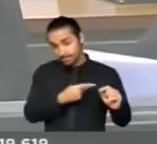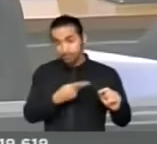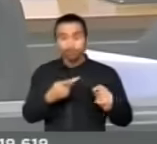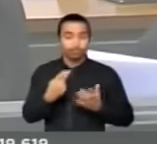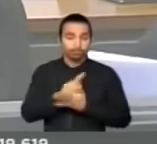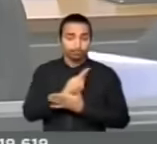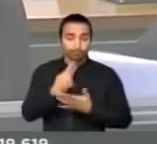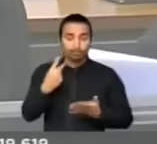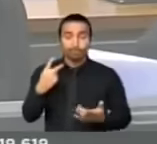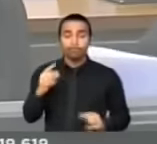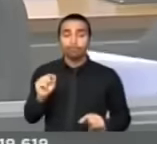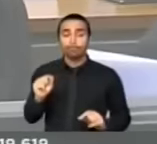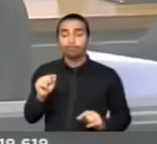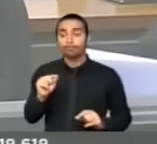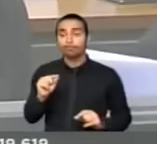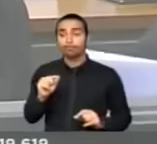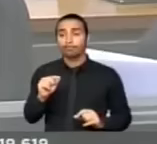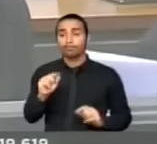aqui é da